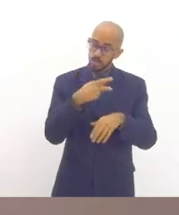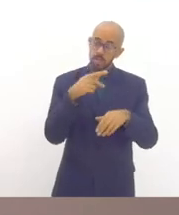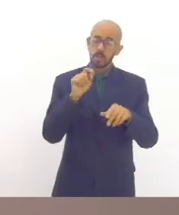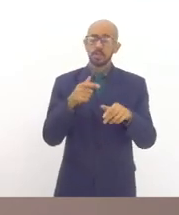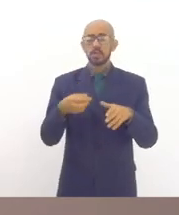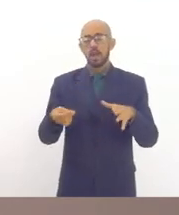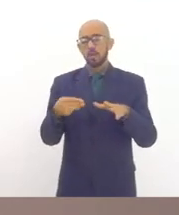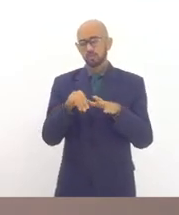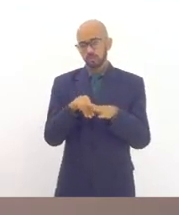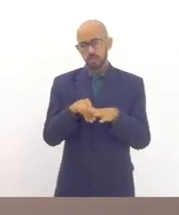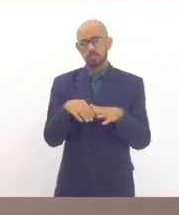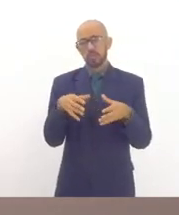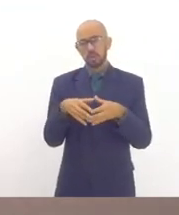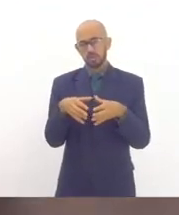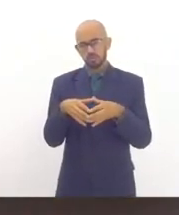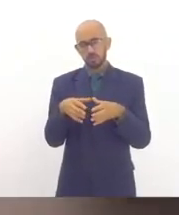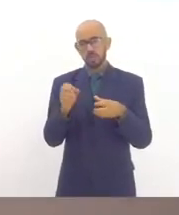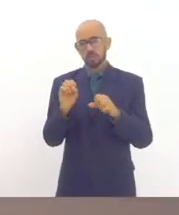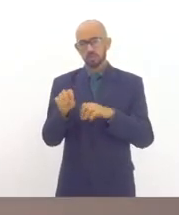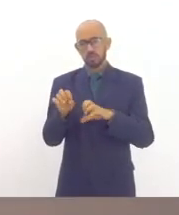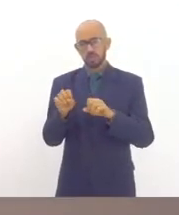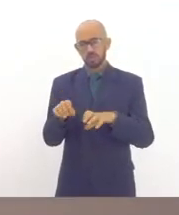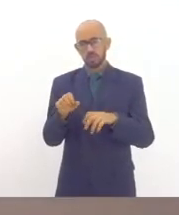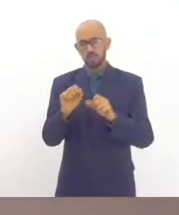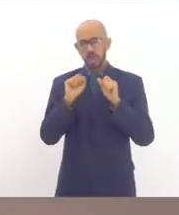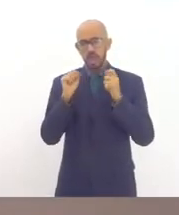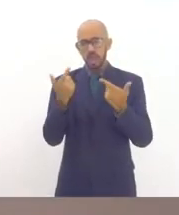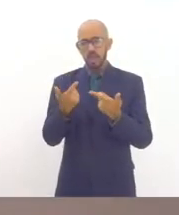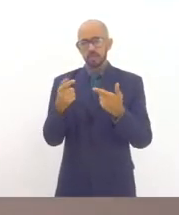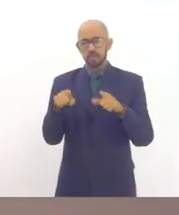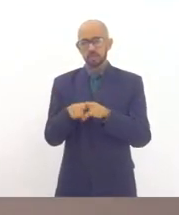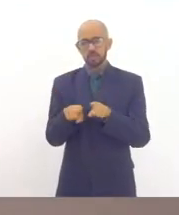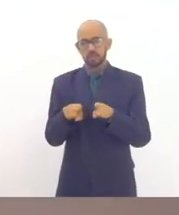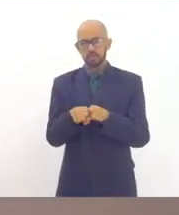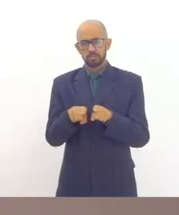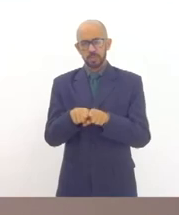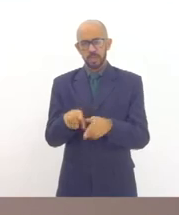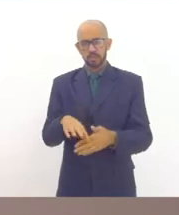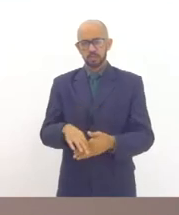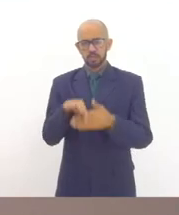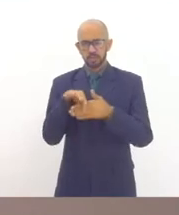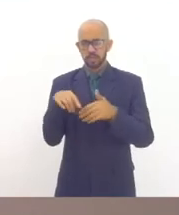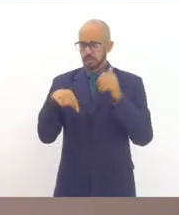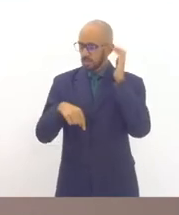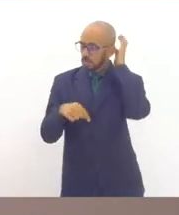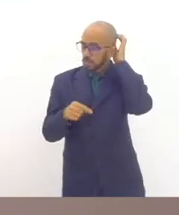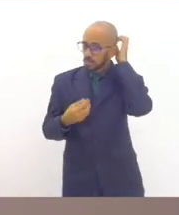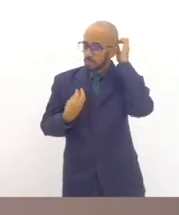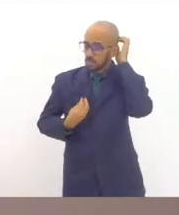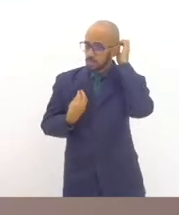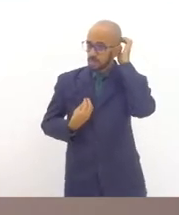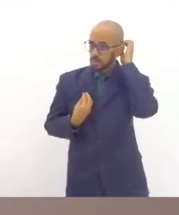da Comissão de Educação da ALERJ, assim como também a autoridades aqui presentes,